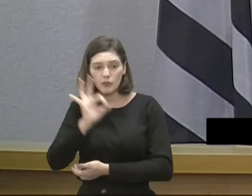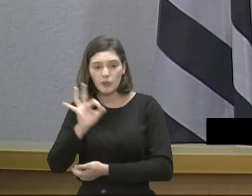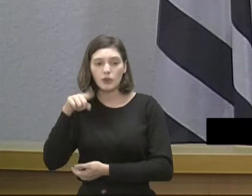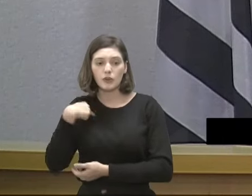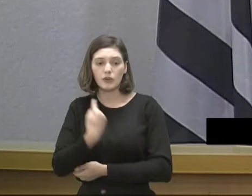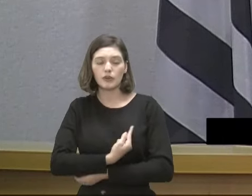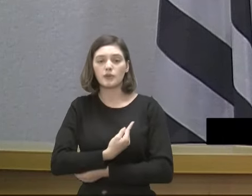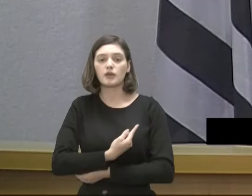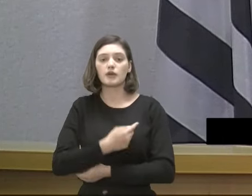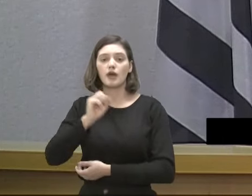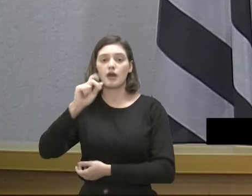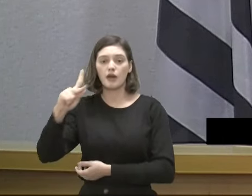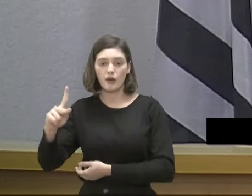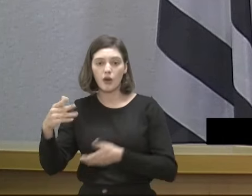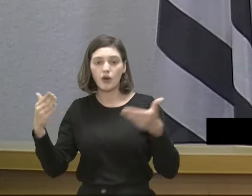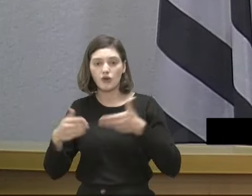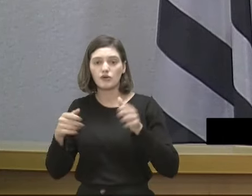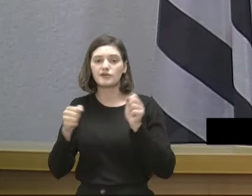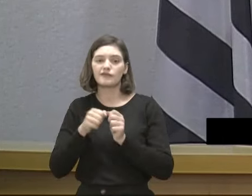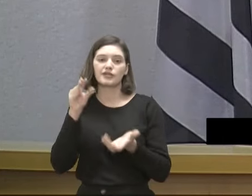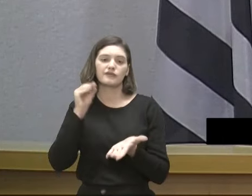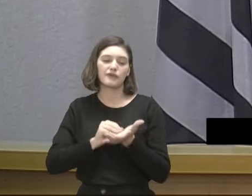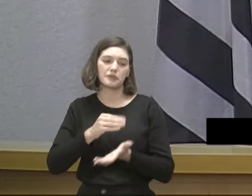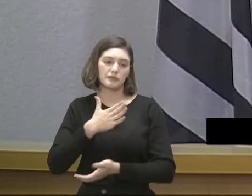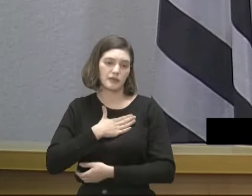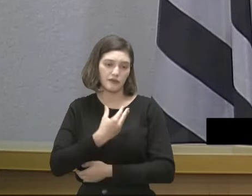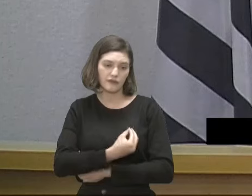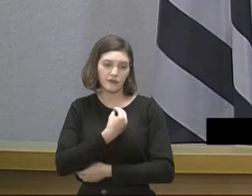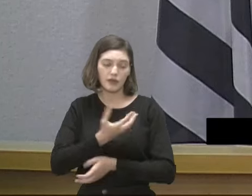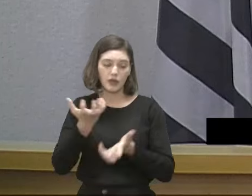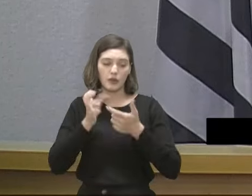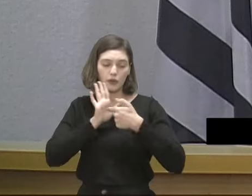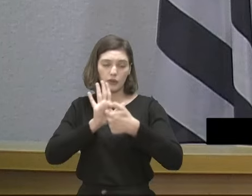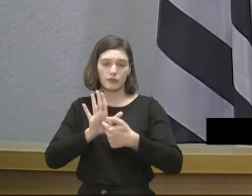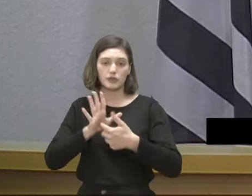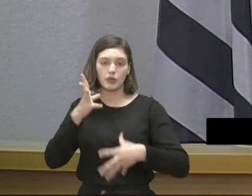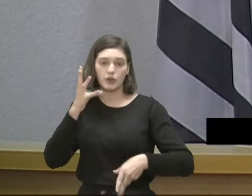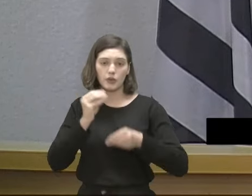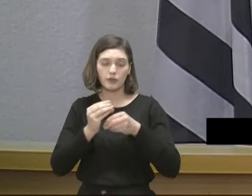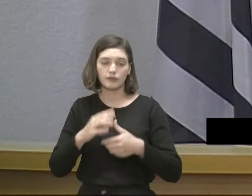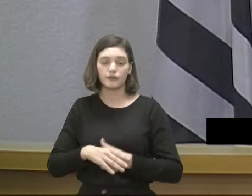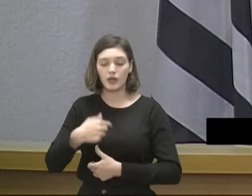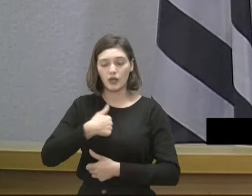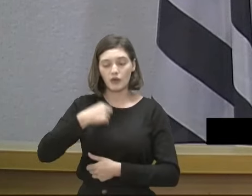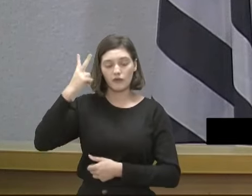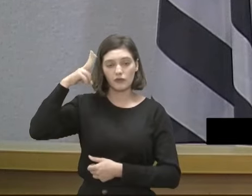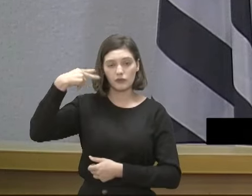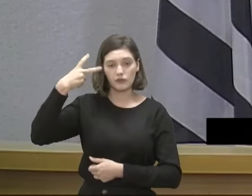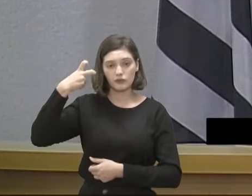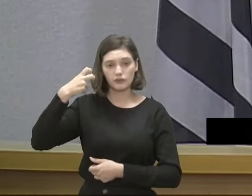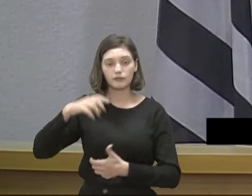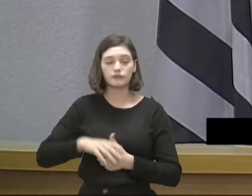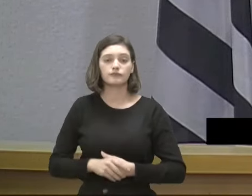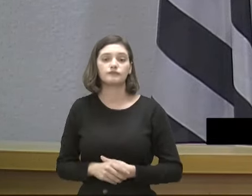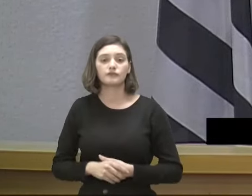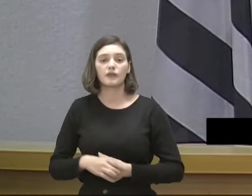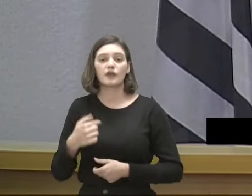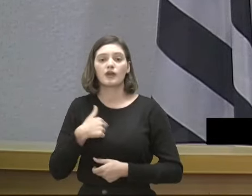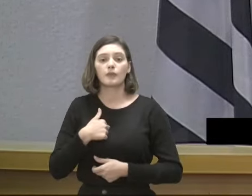minha aposentadoria. Hoje faz muita falta. Eu quis apresentar uma emenda, eu, vereador Elisa, para aqueles